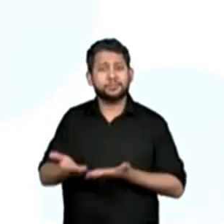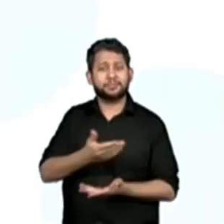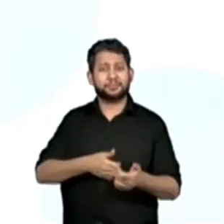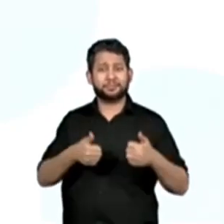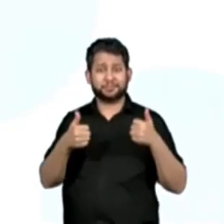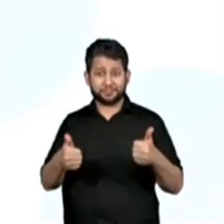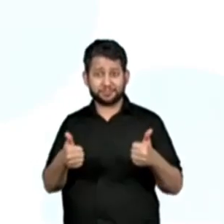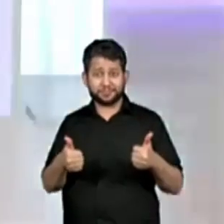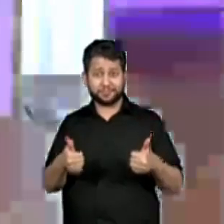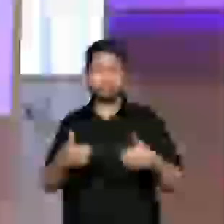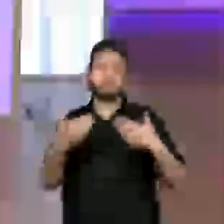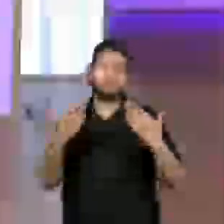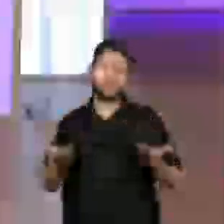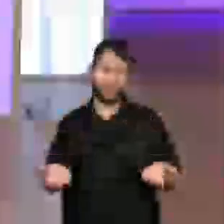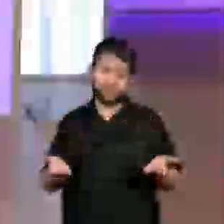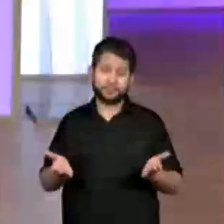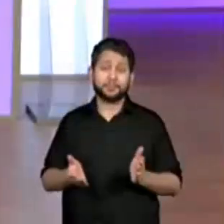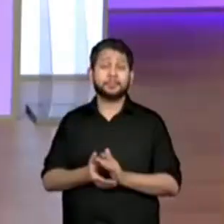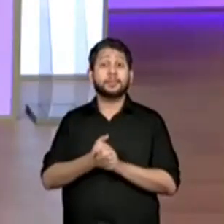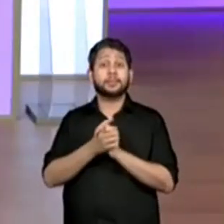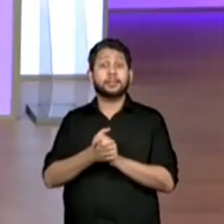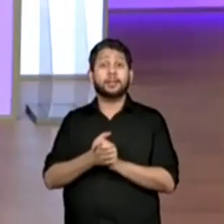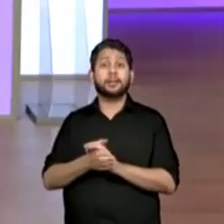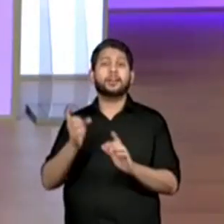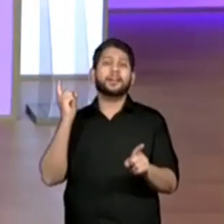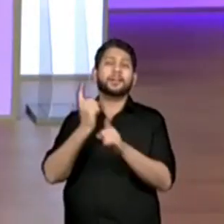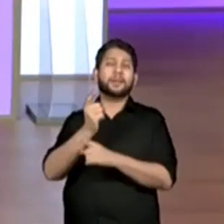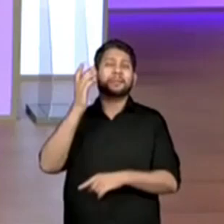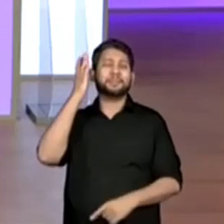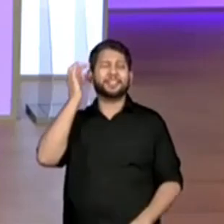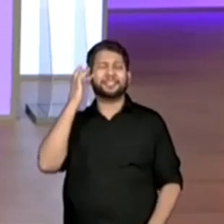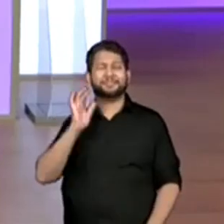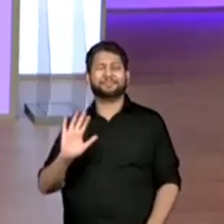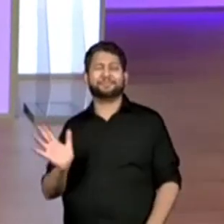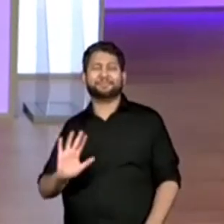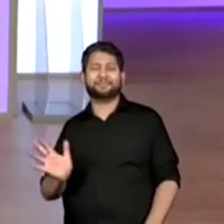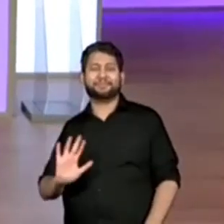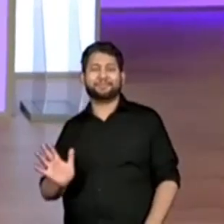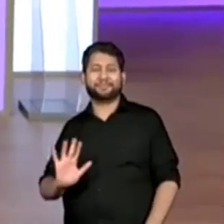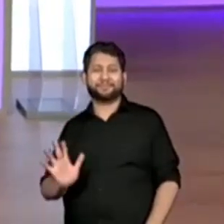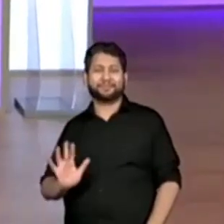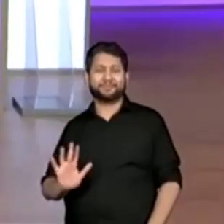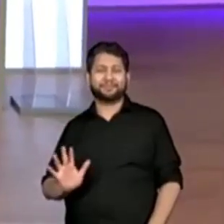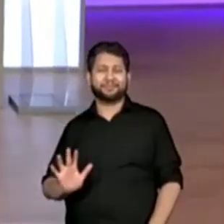certo? Gente, então, até amanhã. Tchau, tchau.